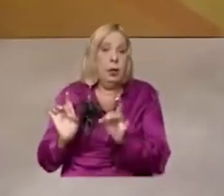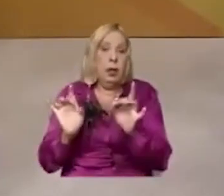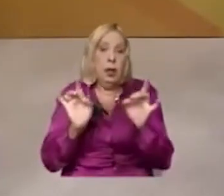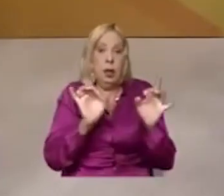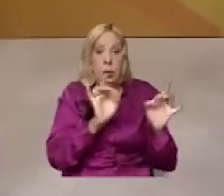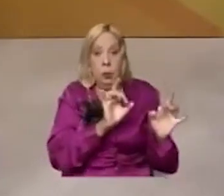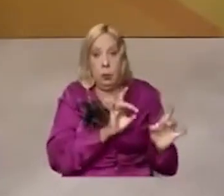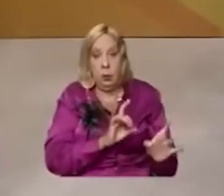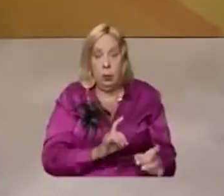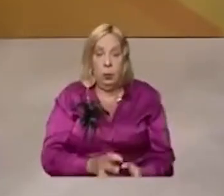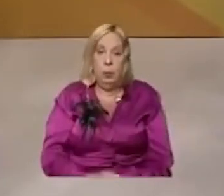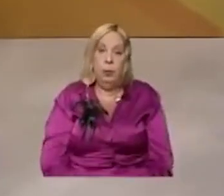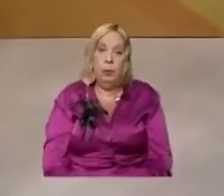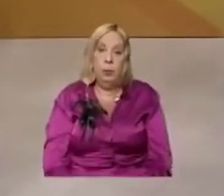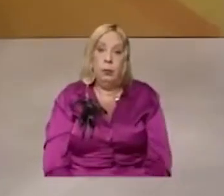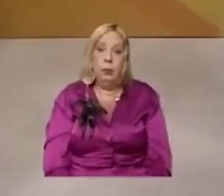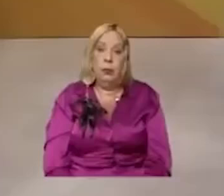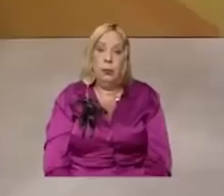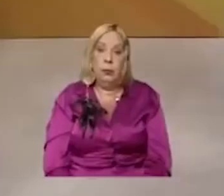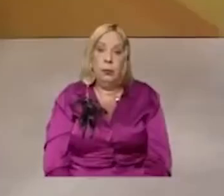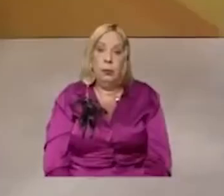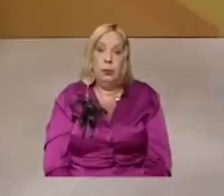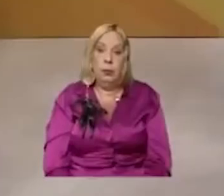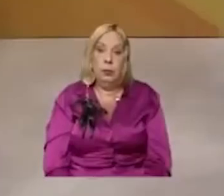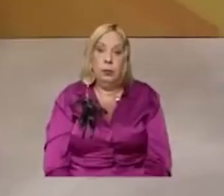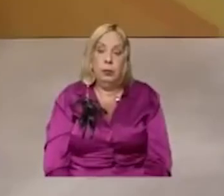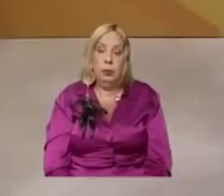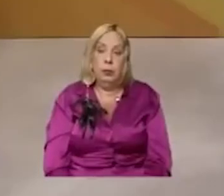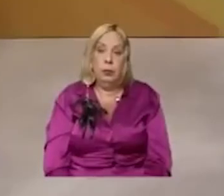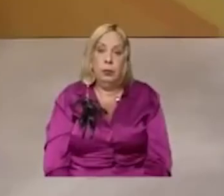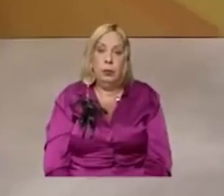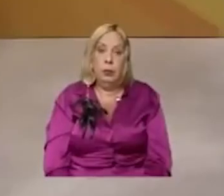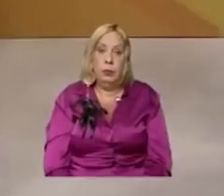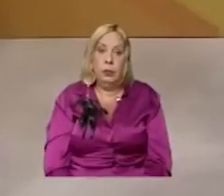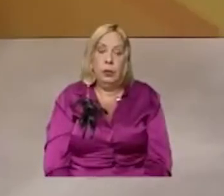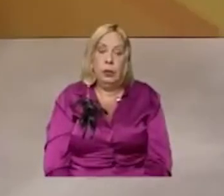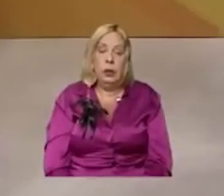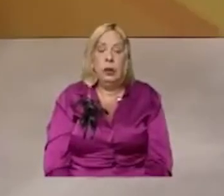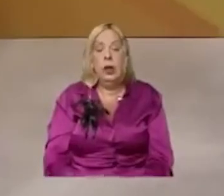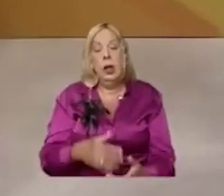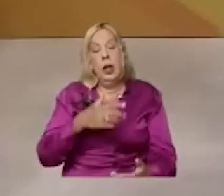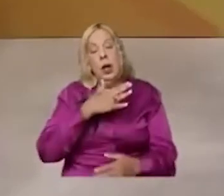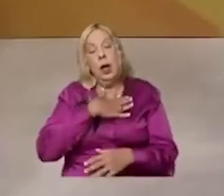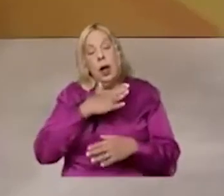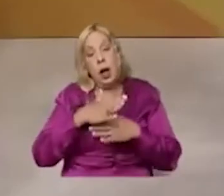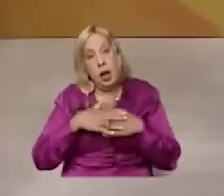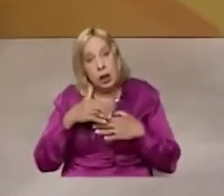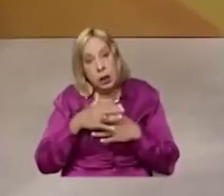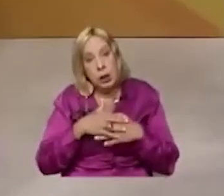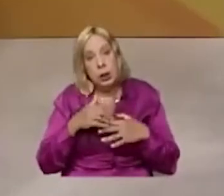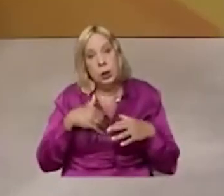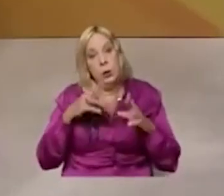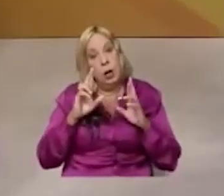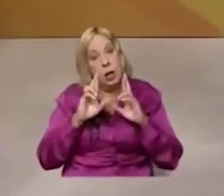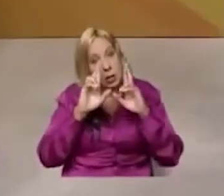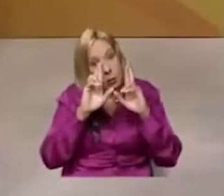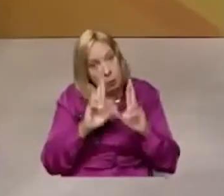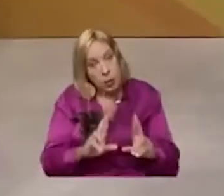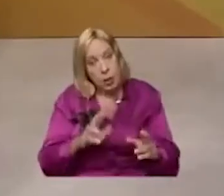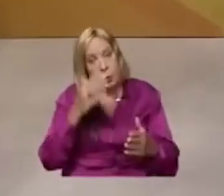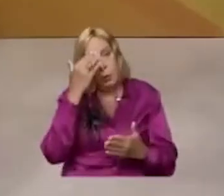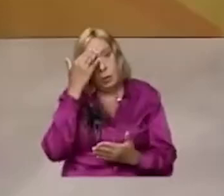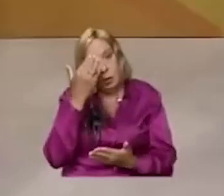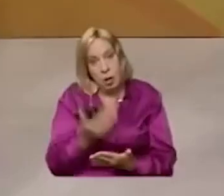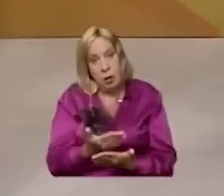grande. Vocês são demais, vocês merecem esse carinho, nosso respeito e a nossa gratidão.